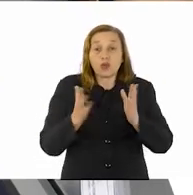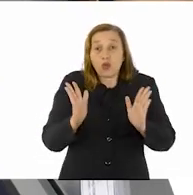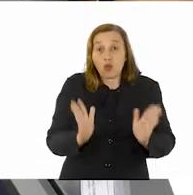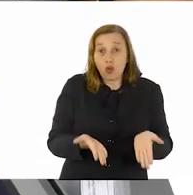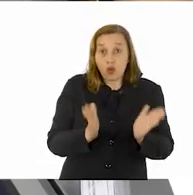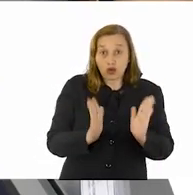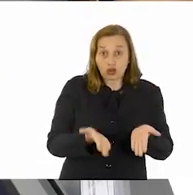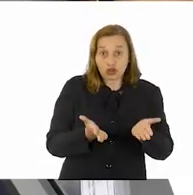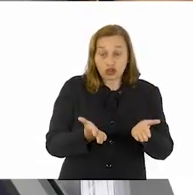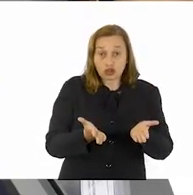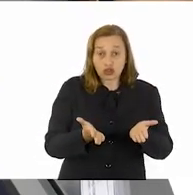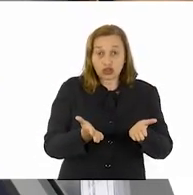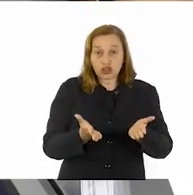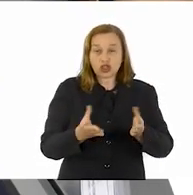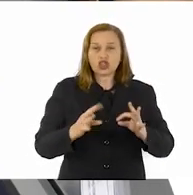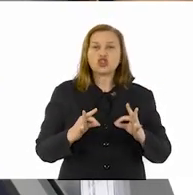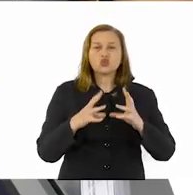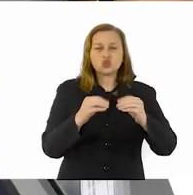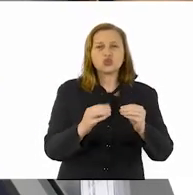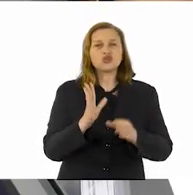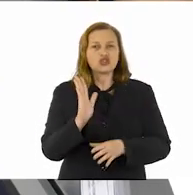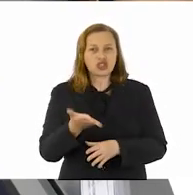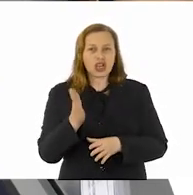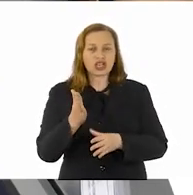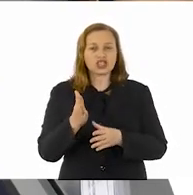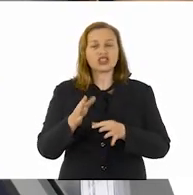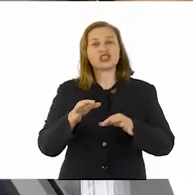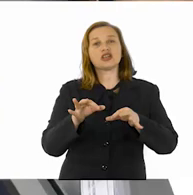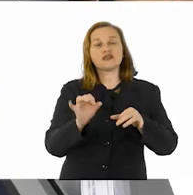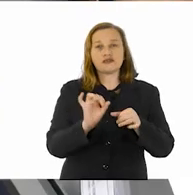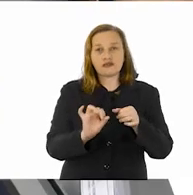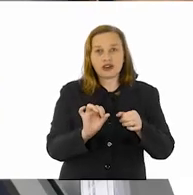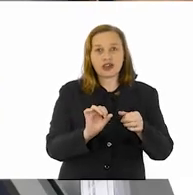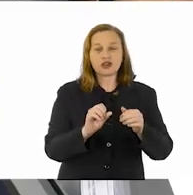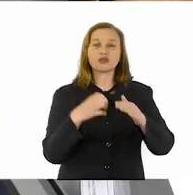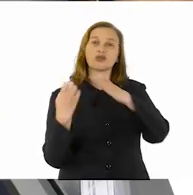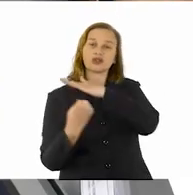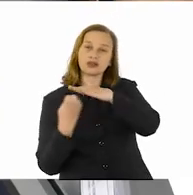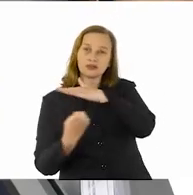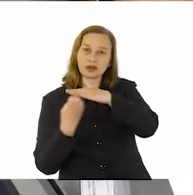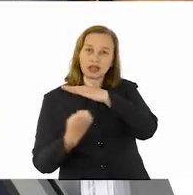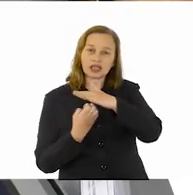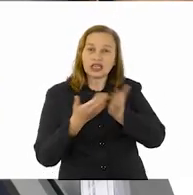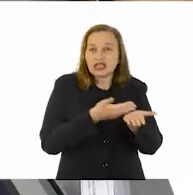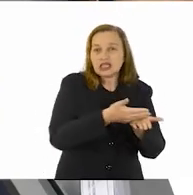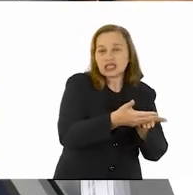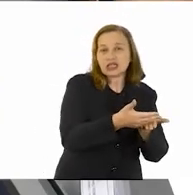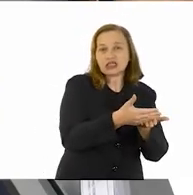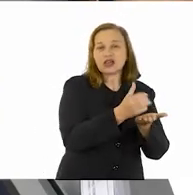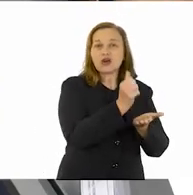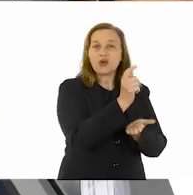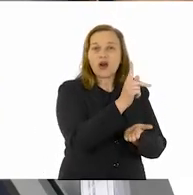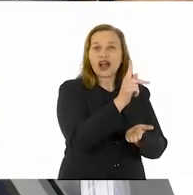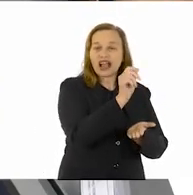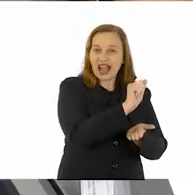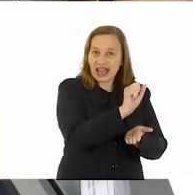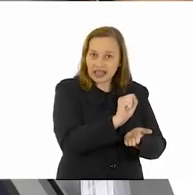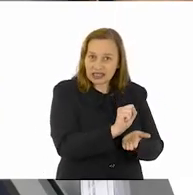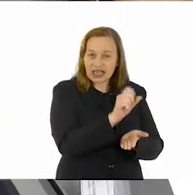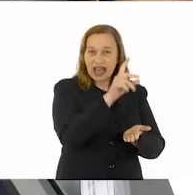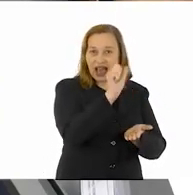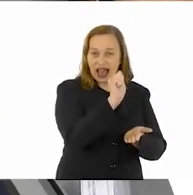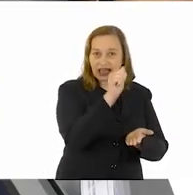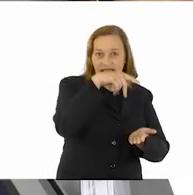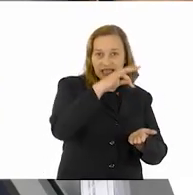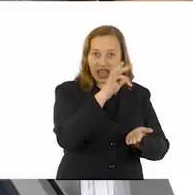sobre a proteção de Deus declaraber de trabalho audiência pública de hoje é fruto das oitivas que a gente tem realizado